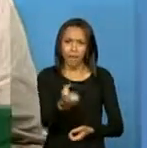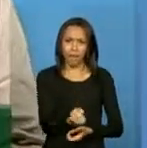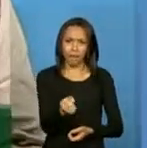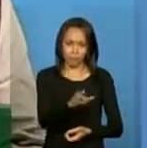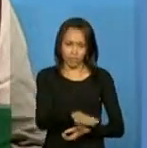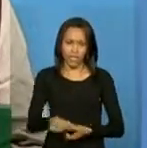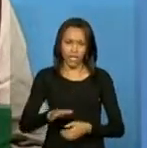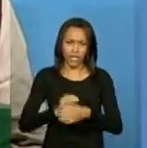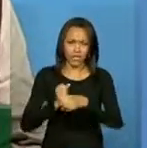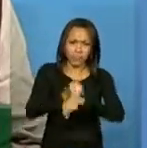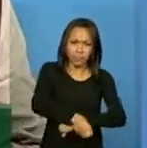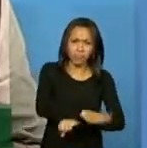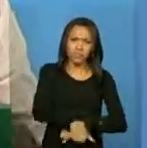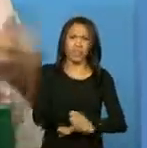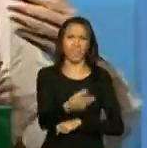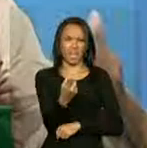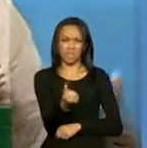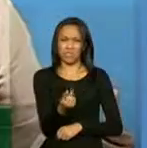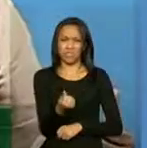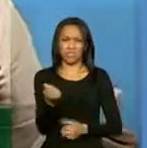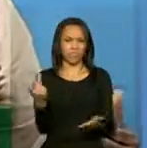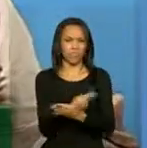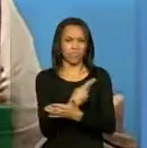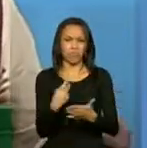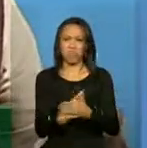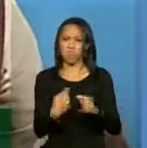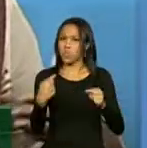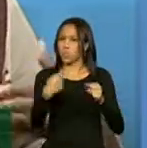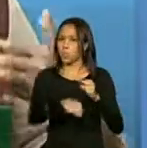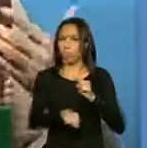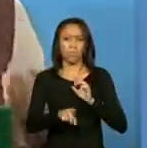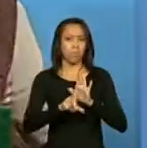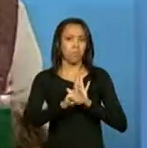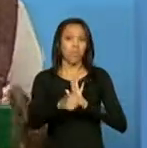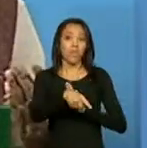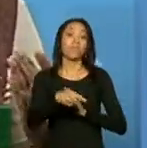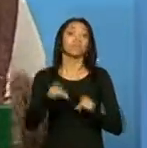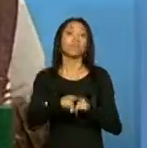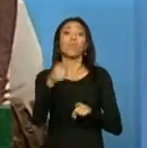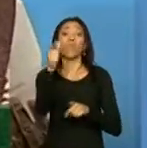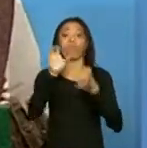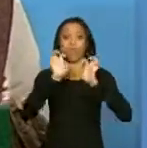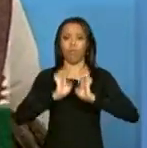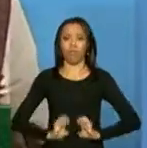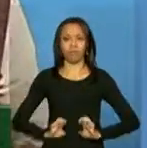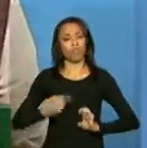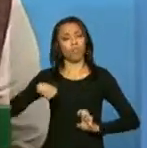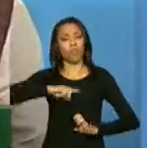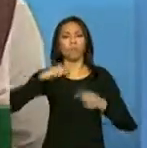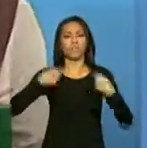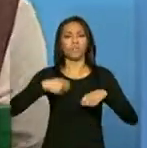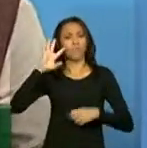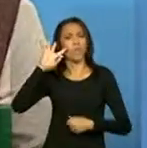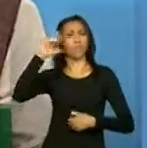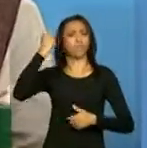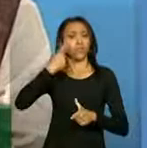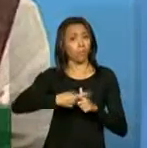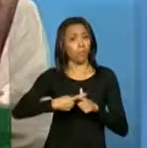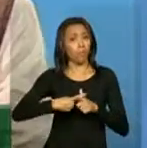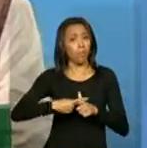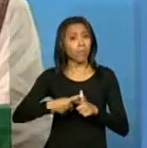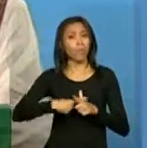ilícito, ilegal, imoral e antiético. A gente precisa resolver essa situação econômica